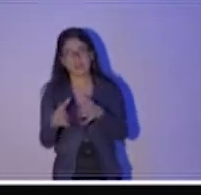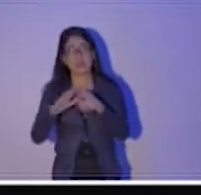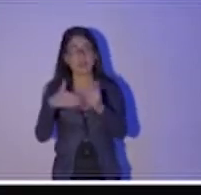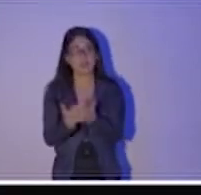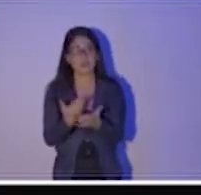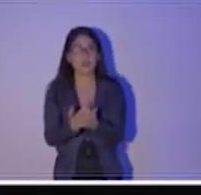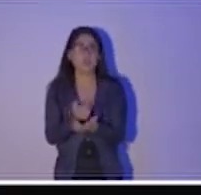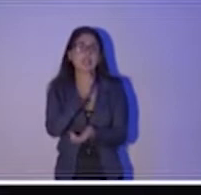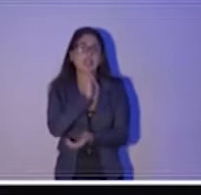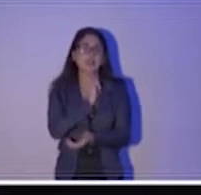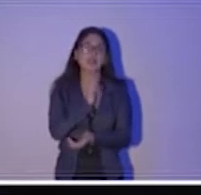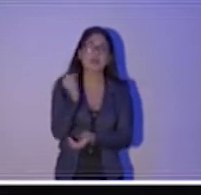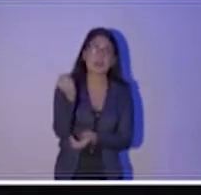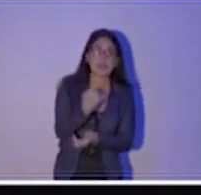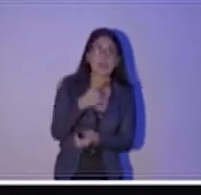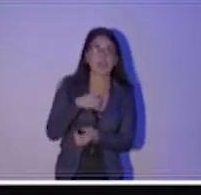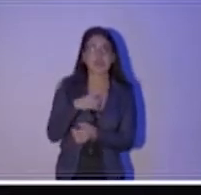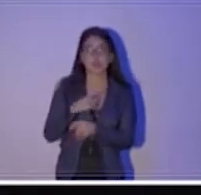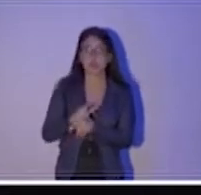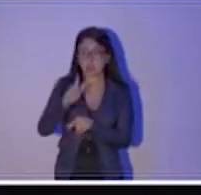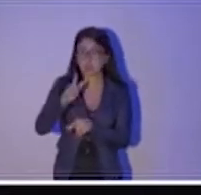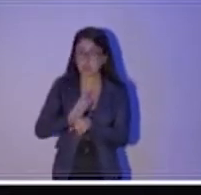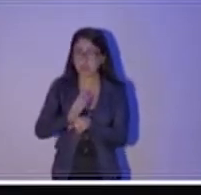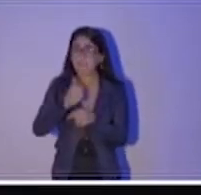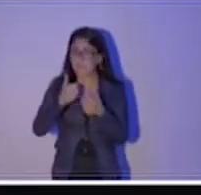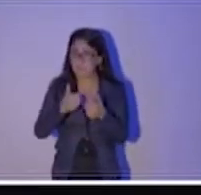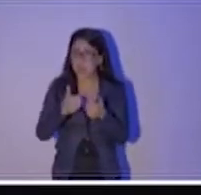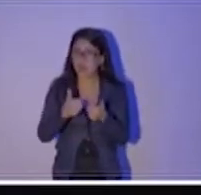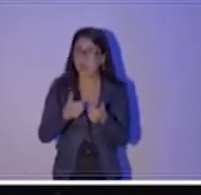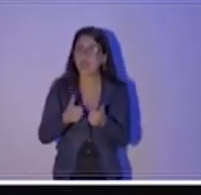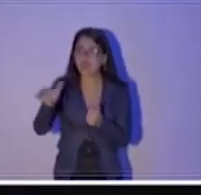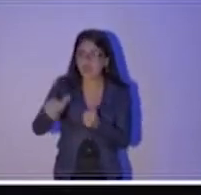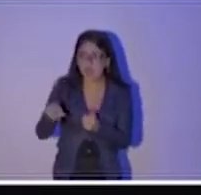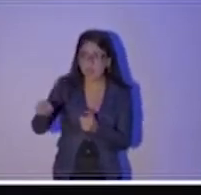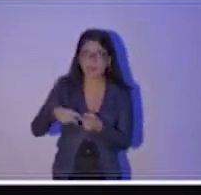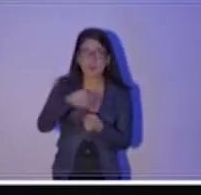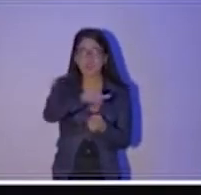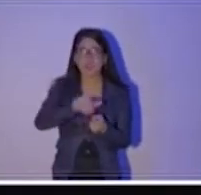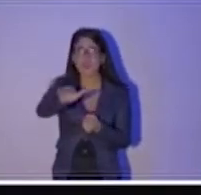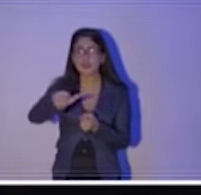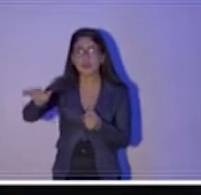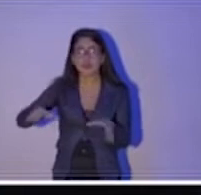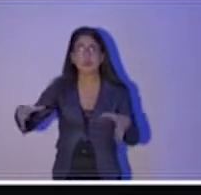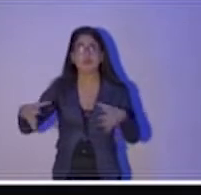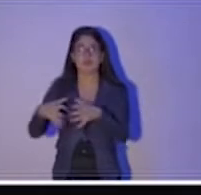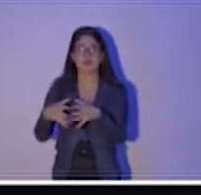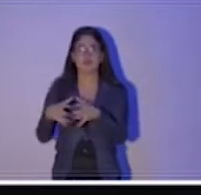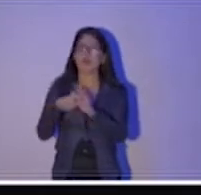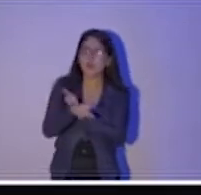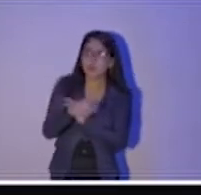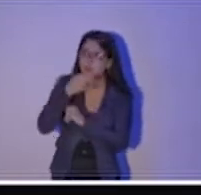escola, e ele chama o time, ele vai pensar, como é que nós vamos aterrissar aqui? Então, como é que vai ser? Como é que o